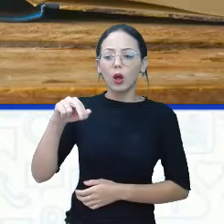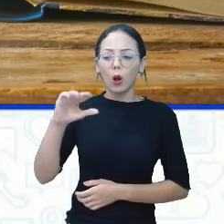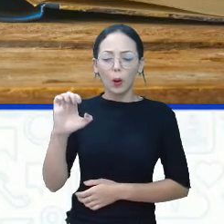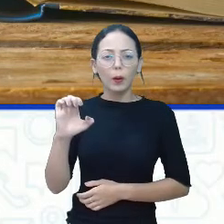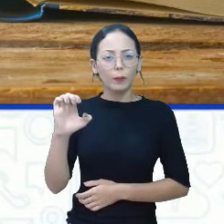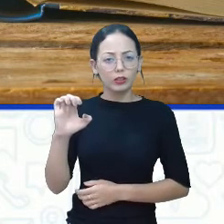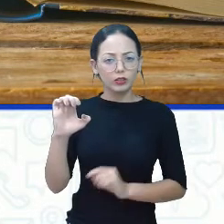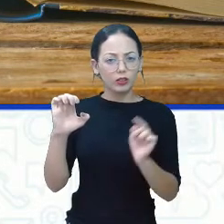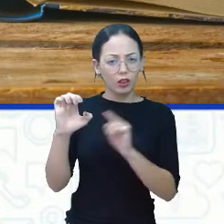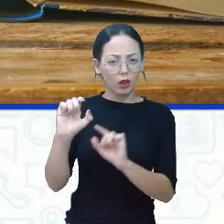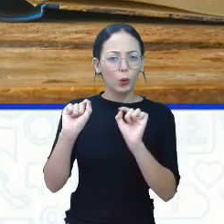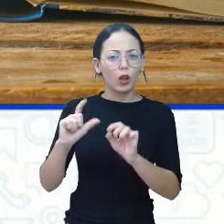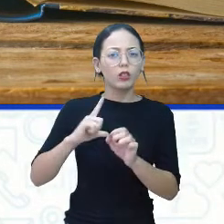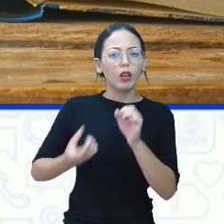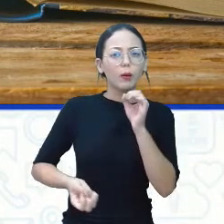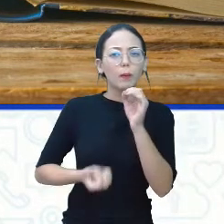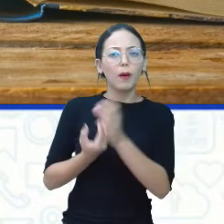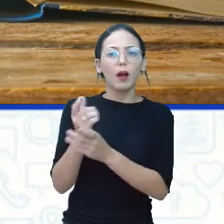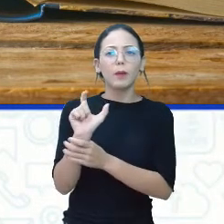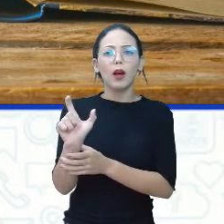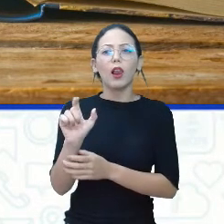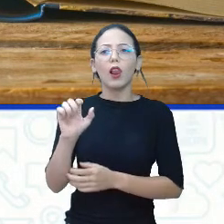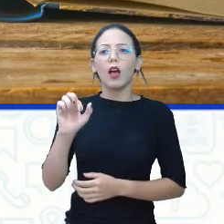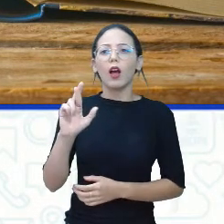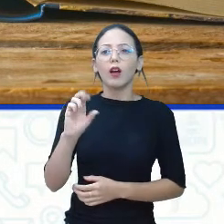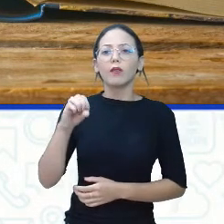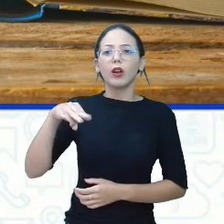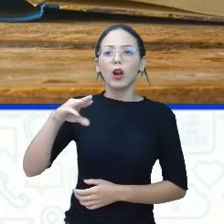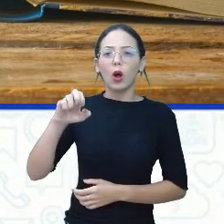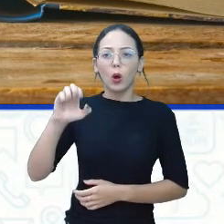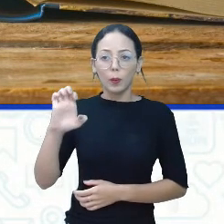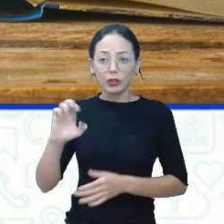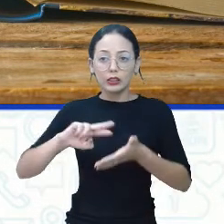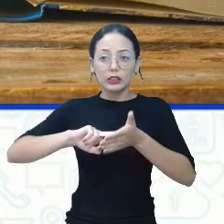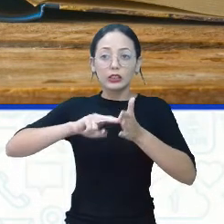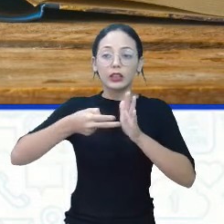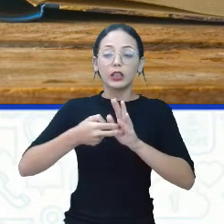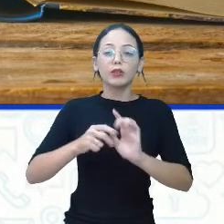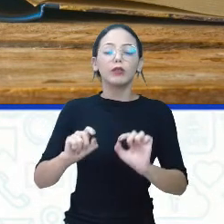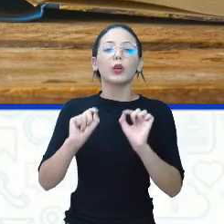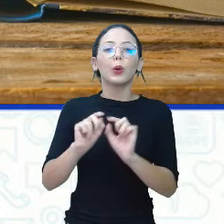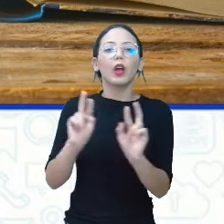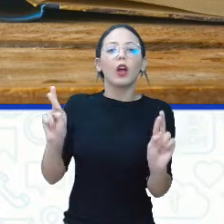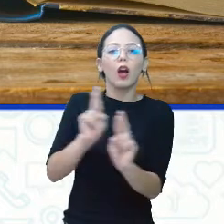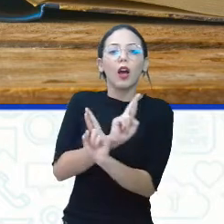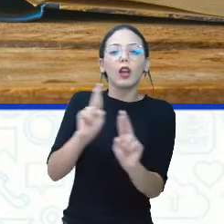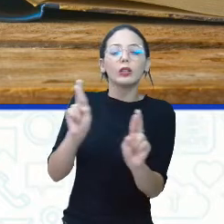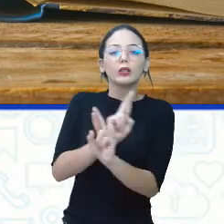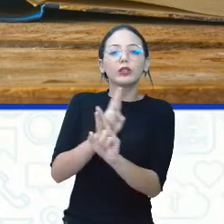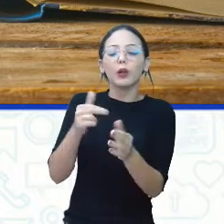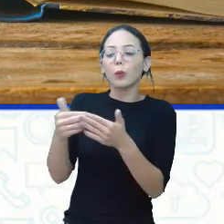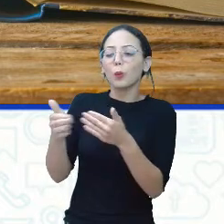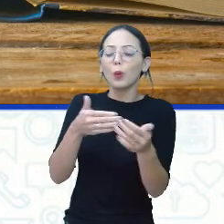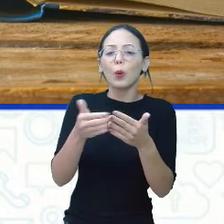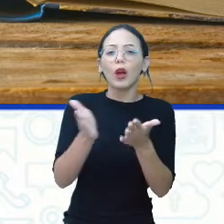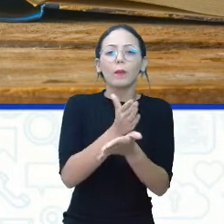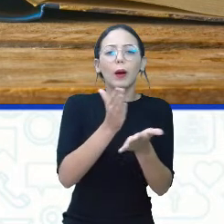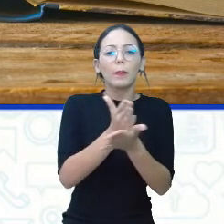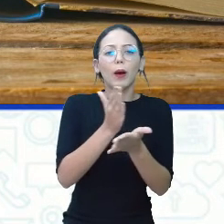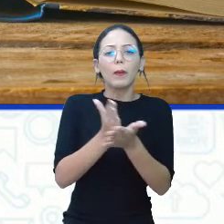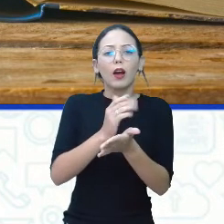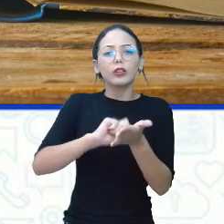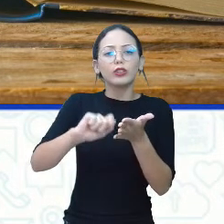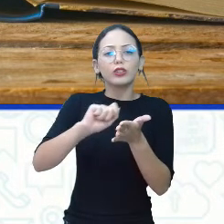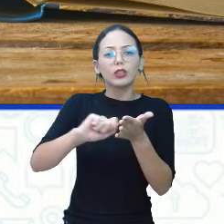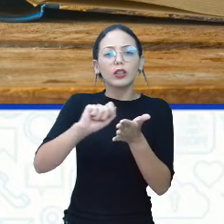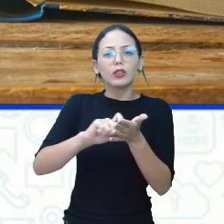termo romance tem origem na palavra romanis, cujo significado está relacionado a qualquer obra escrita em romanço, que